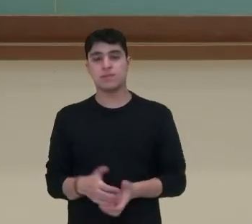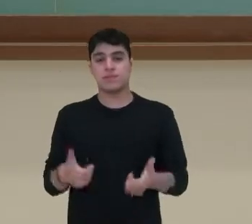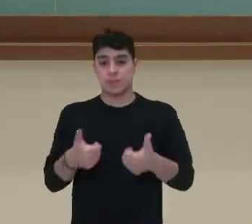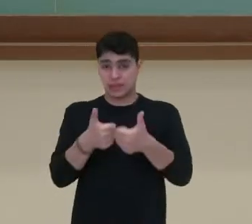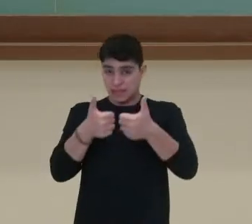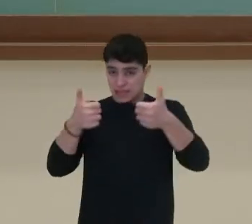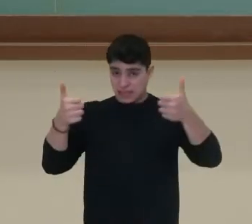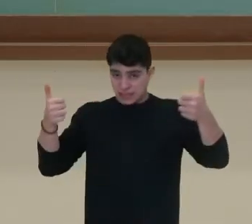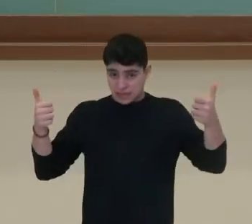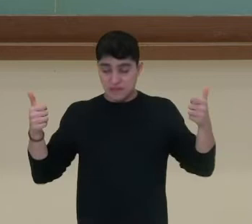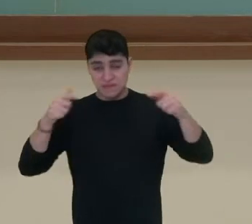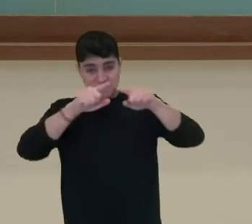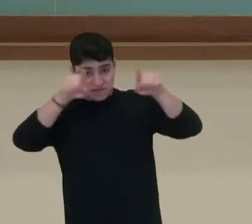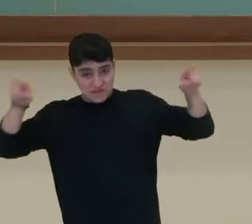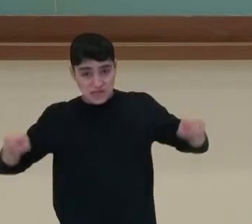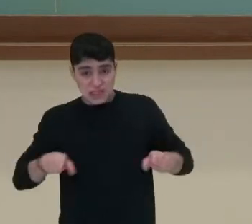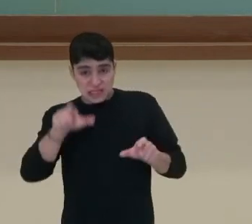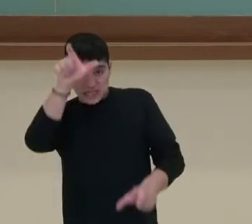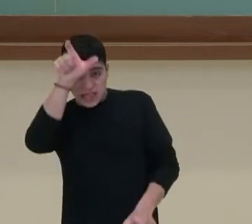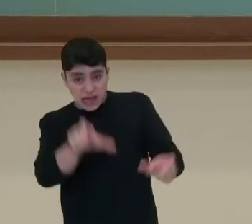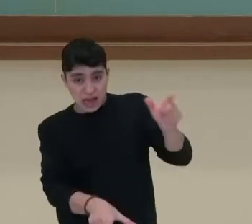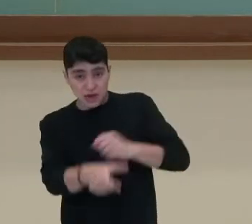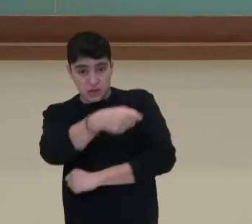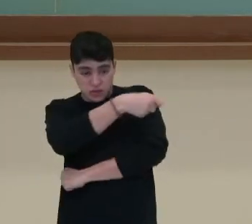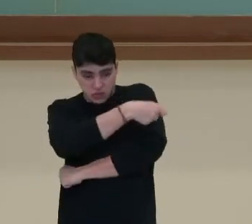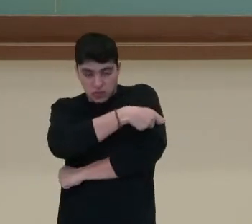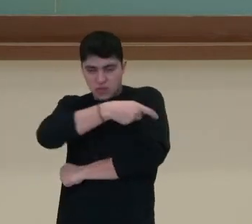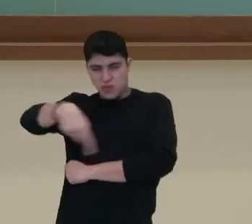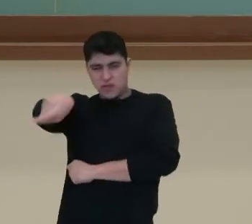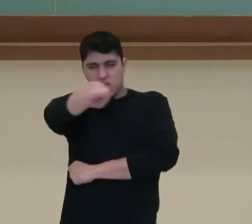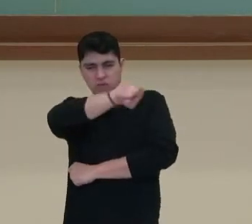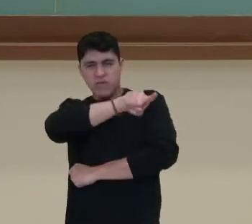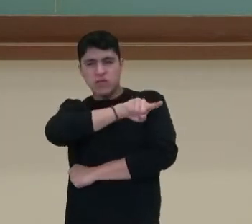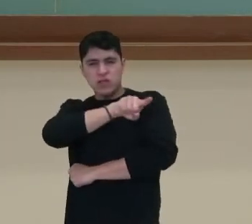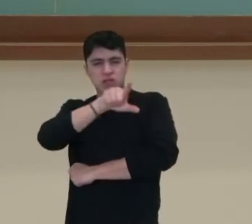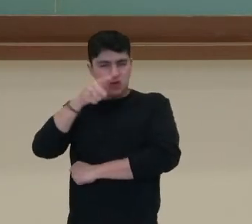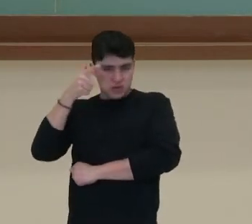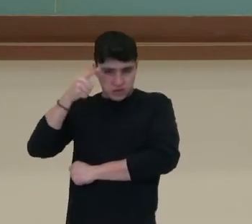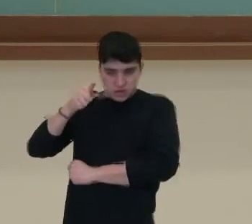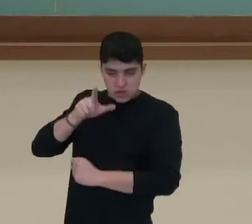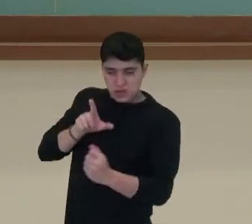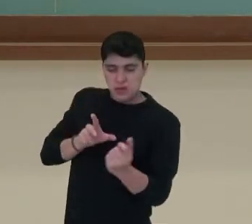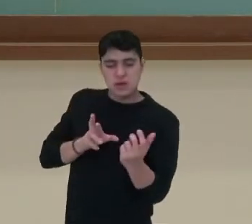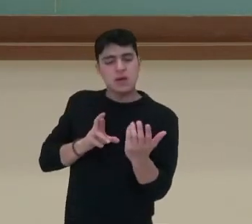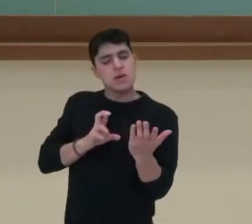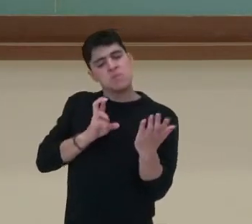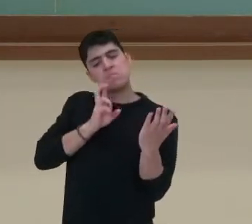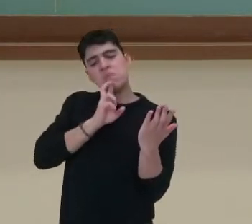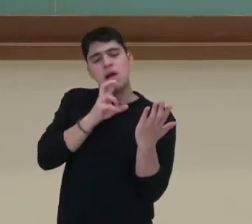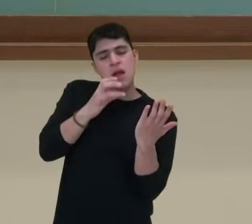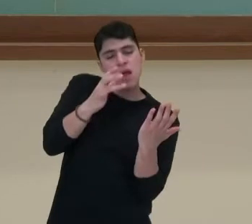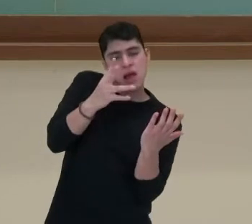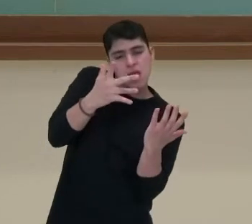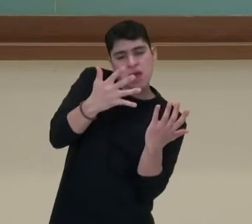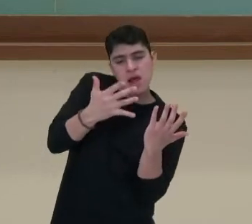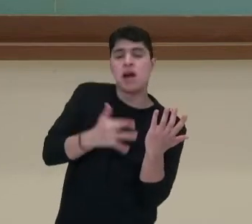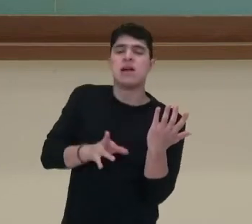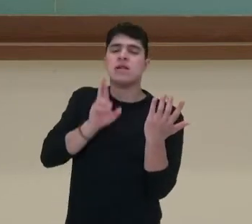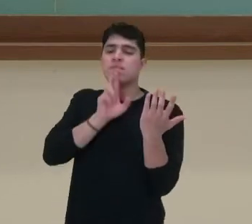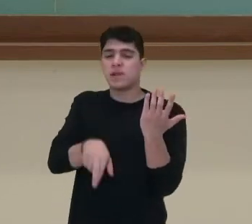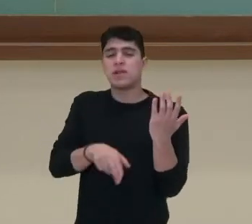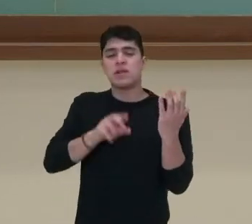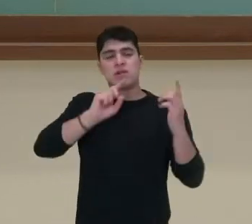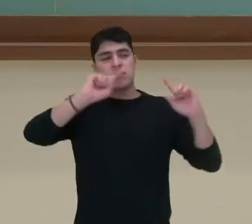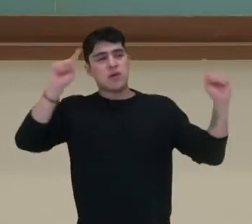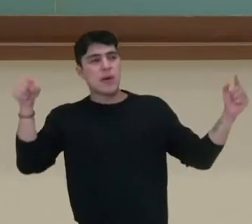E aí, meus queridos alunos, conseguiram colocar então a resposta ao analisar essa charge, né? Que tem a ver com o IDH, o Índice de